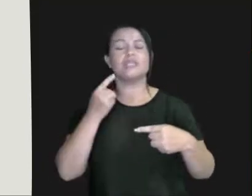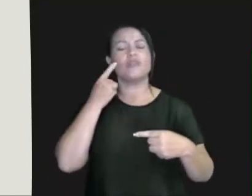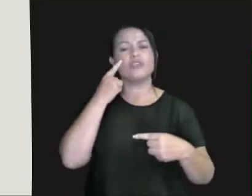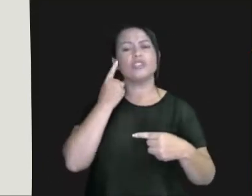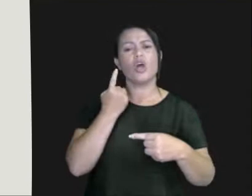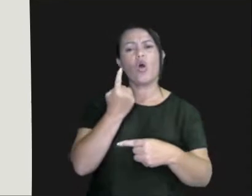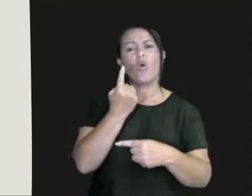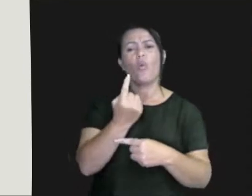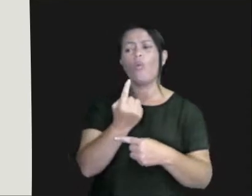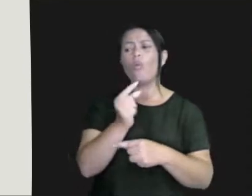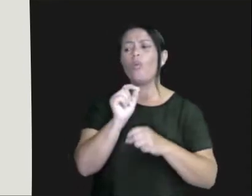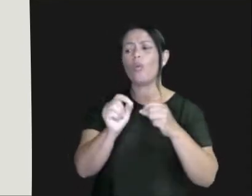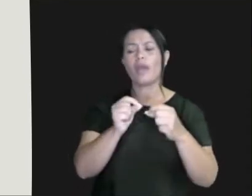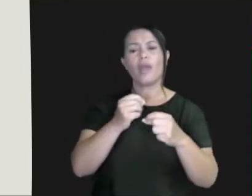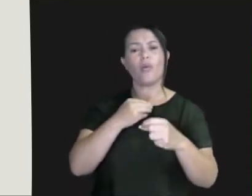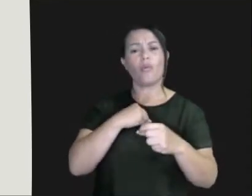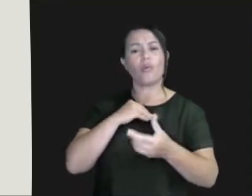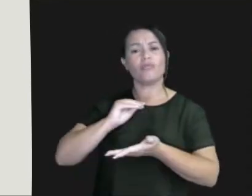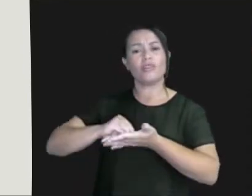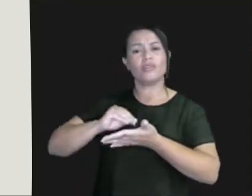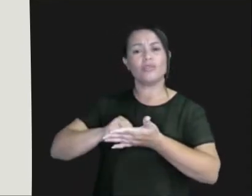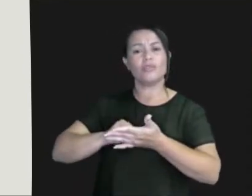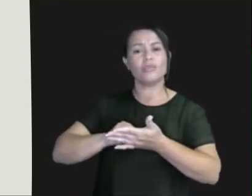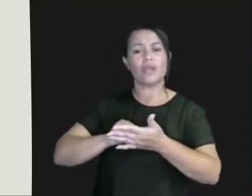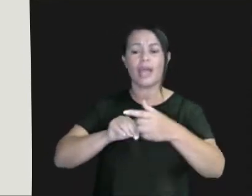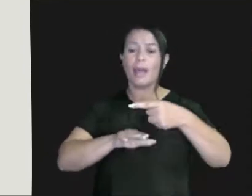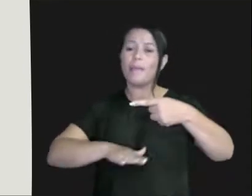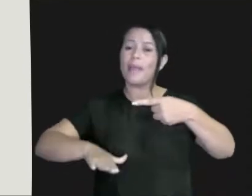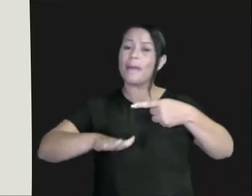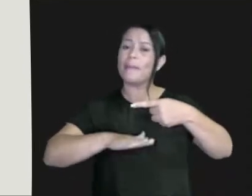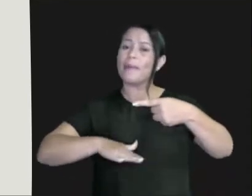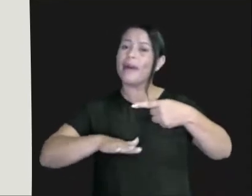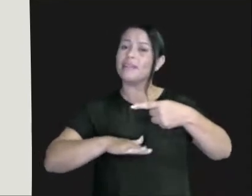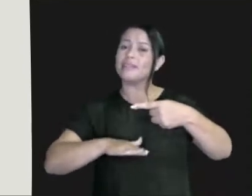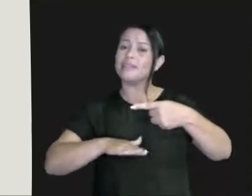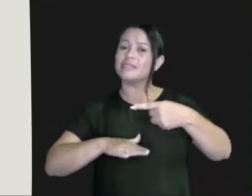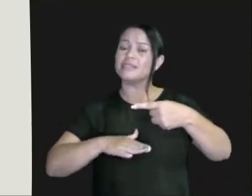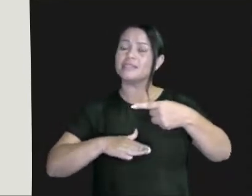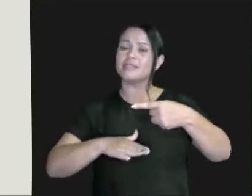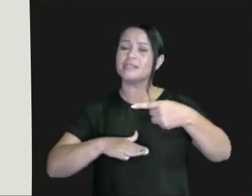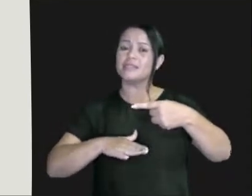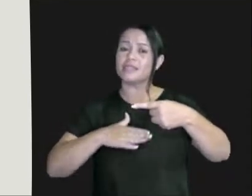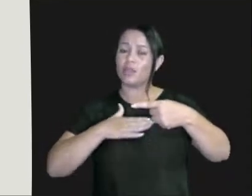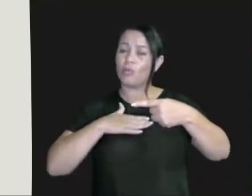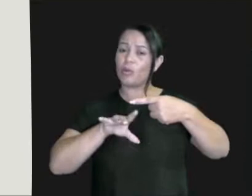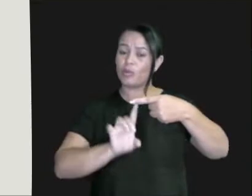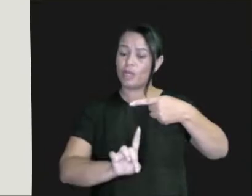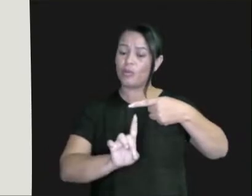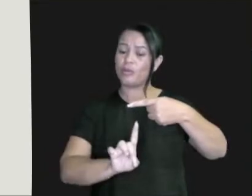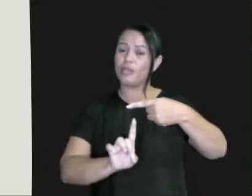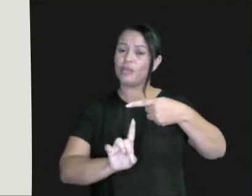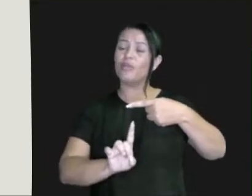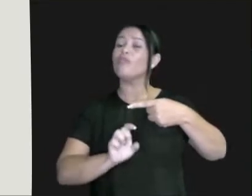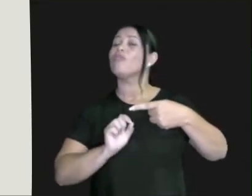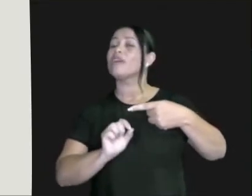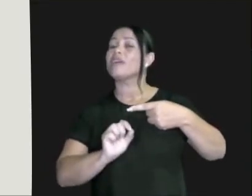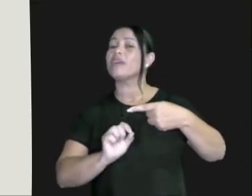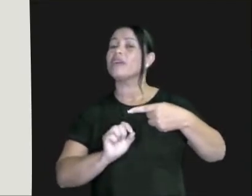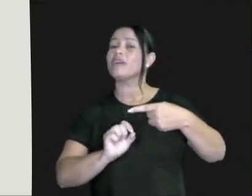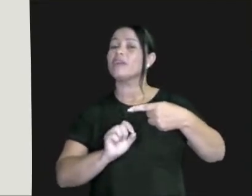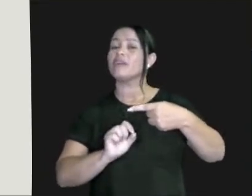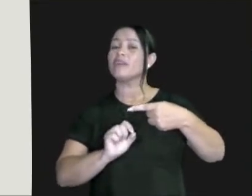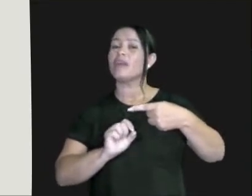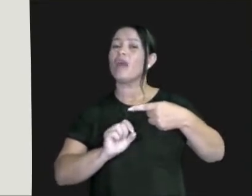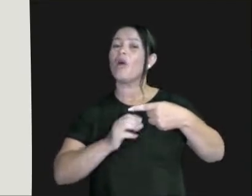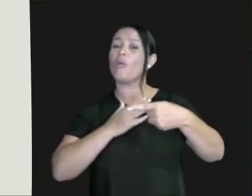1 foi quem? O meu resto. E a minha base, que é aqui o meu denominador, foi quem? O